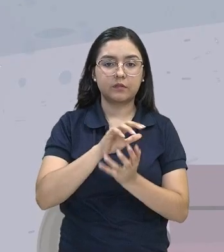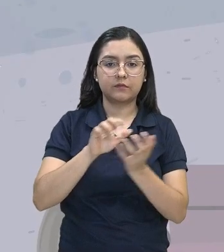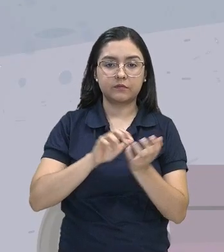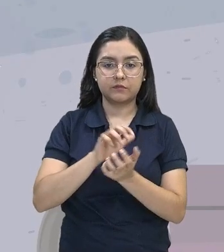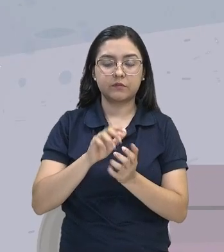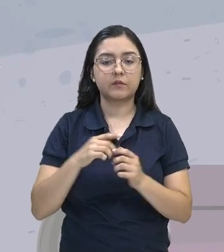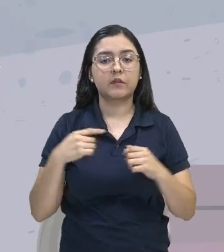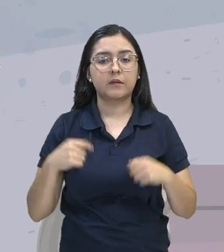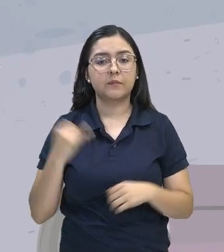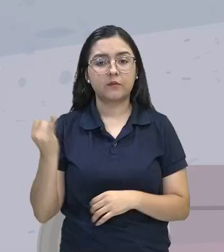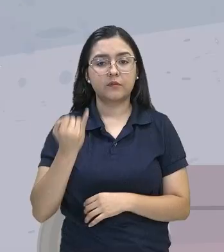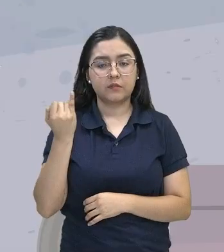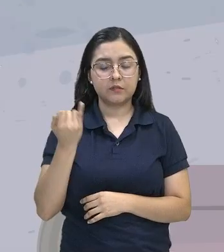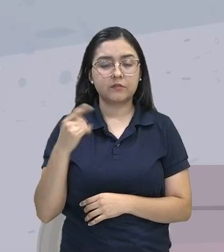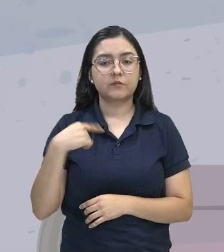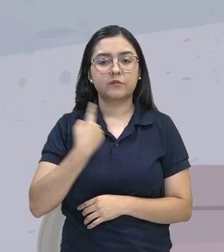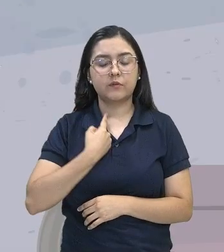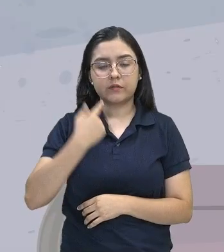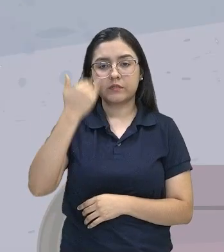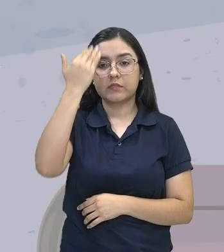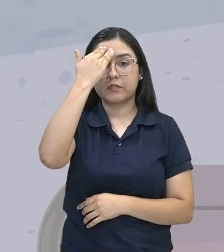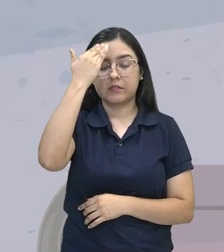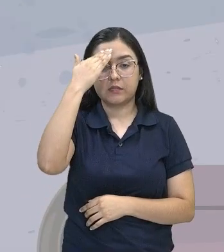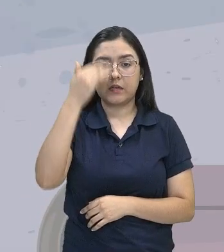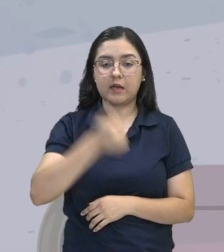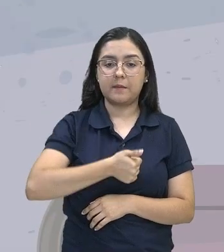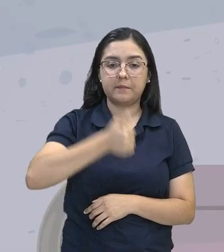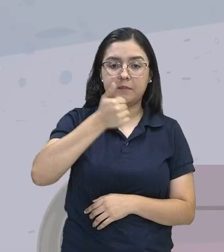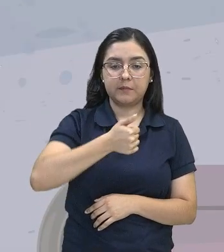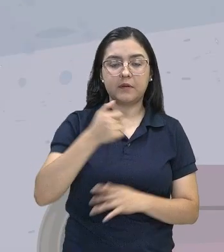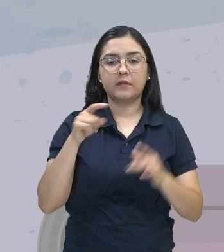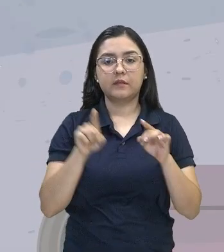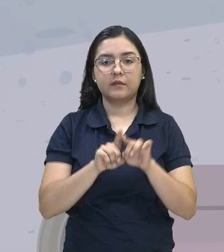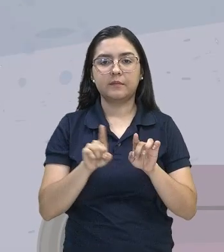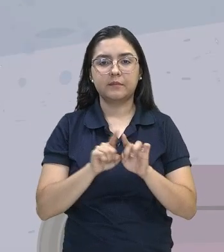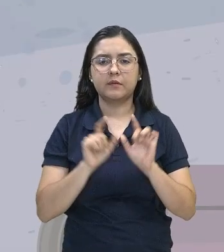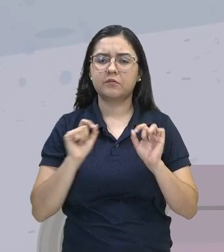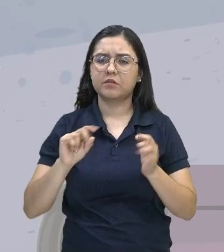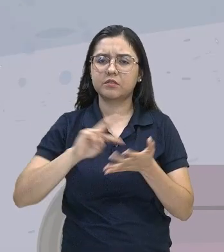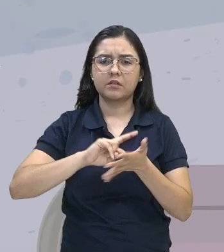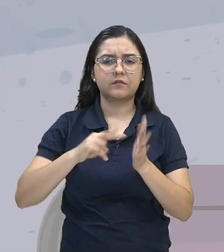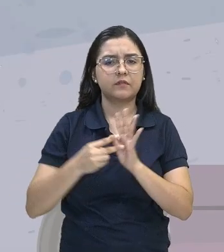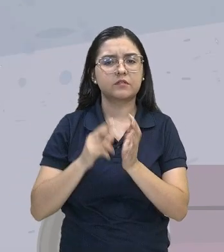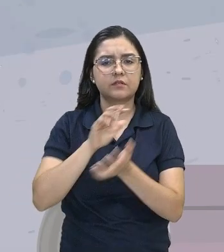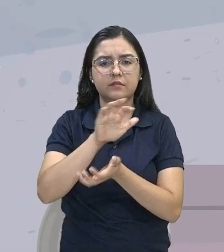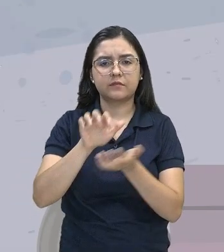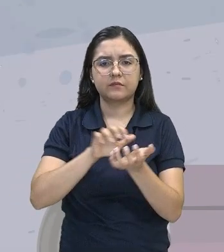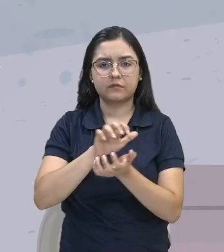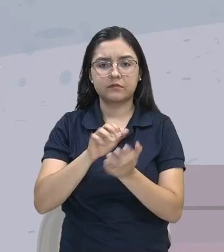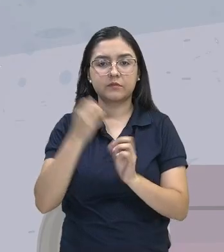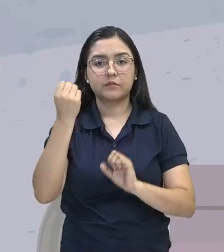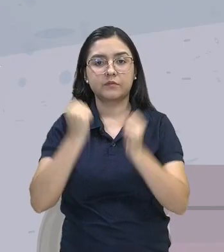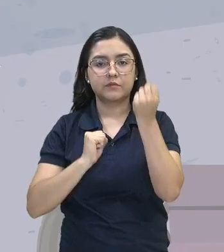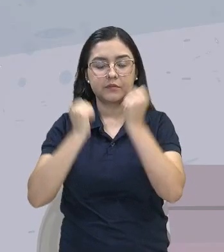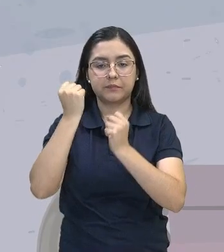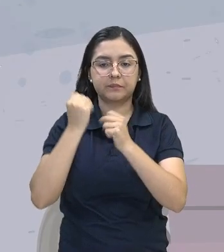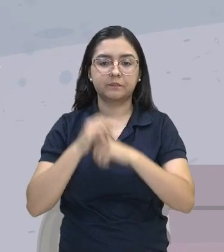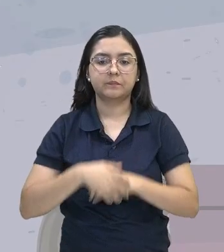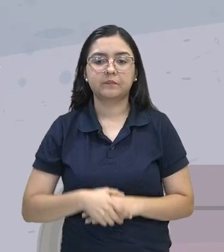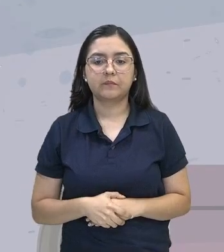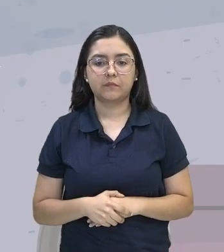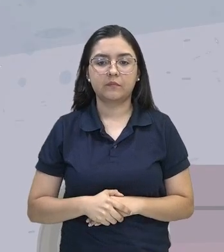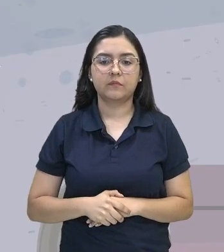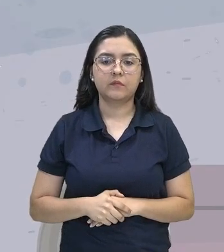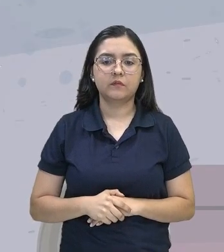fundamental que a gente compreenda também a primeira e também o que de fato é uma revolução industrial. O que é